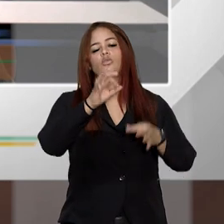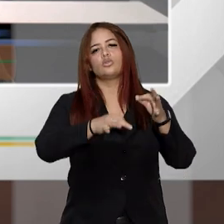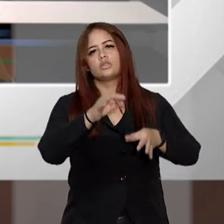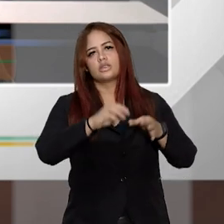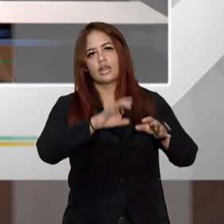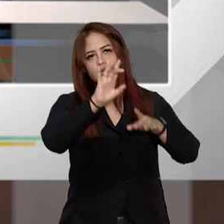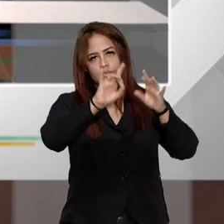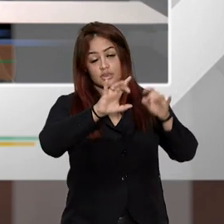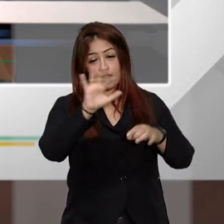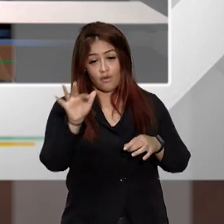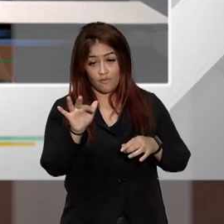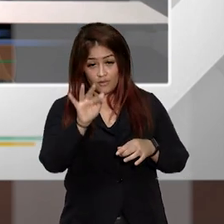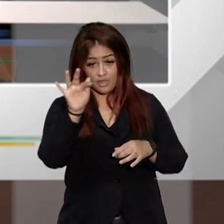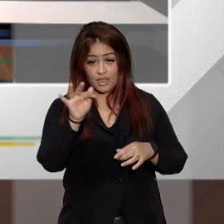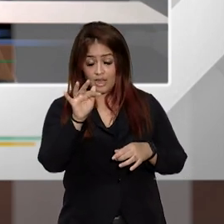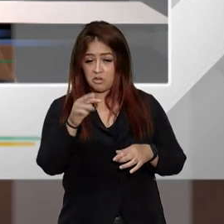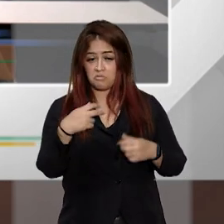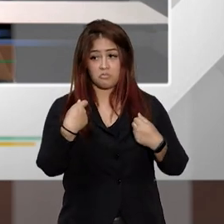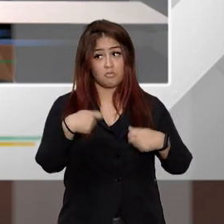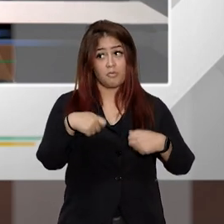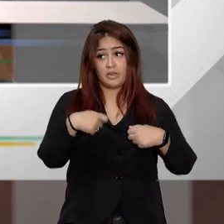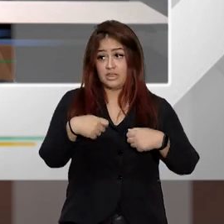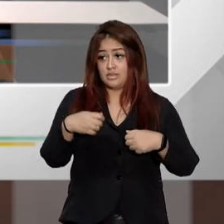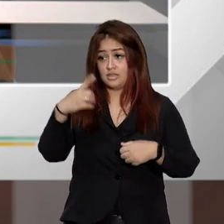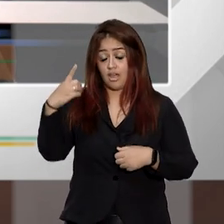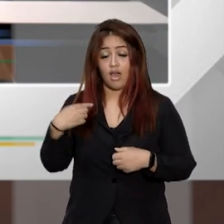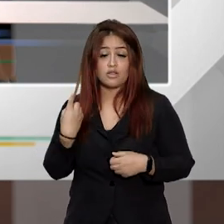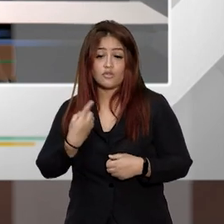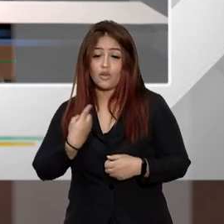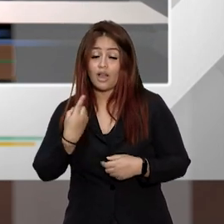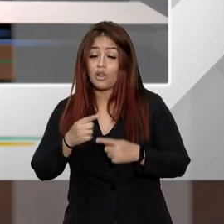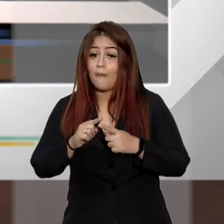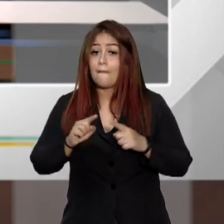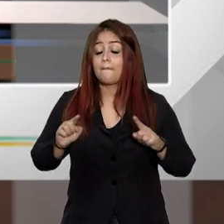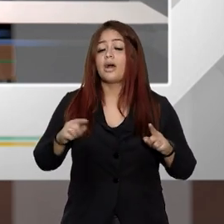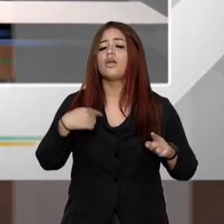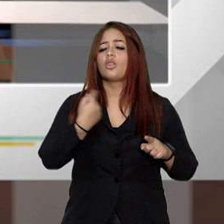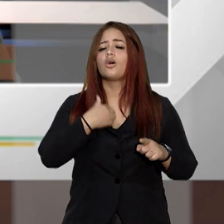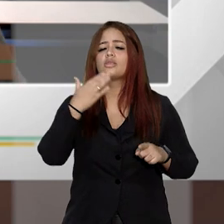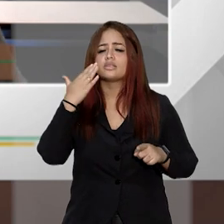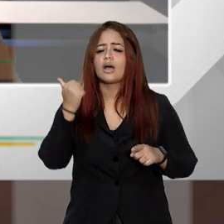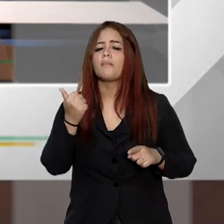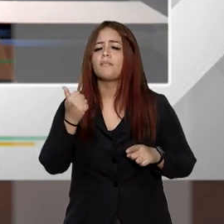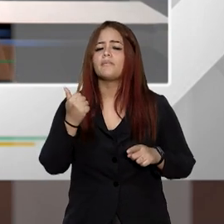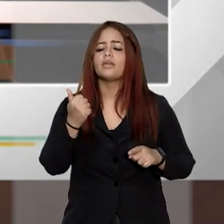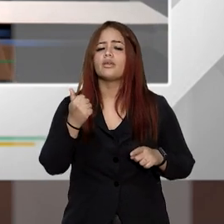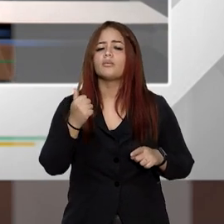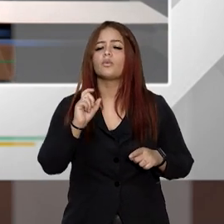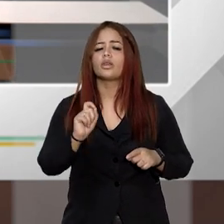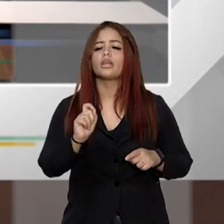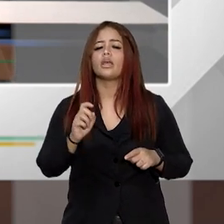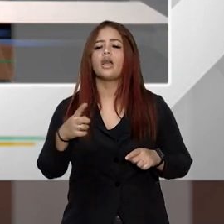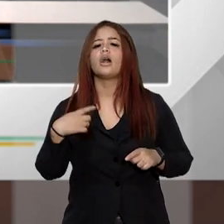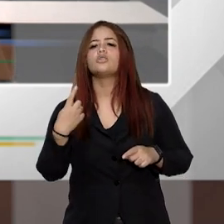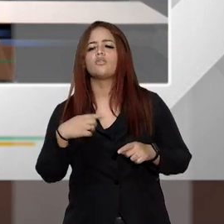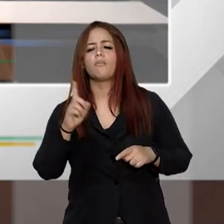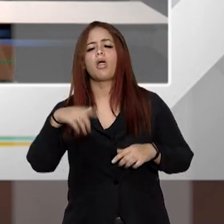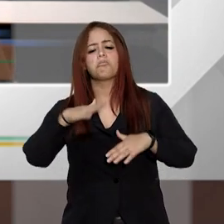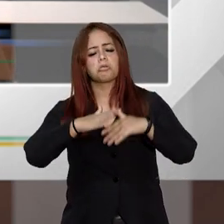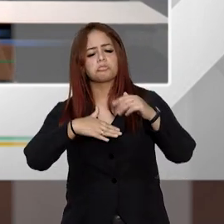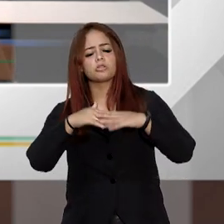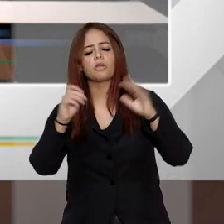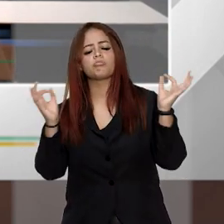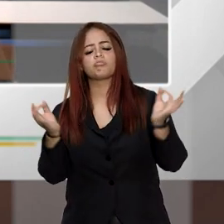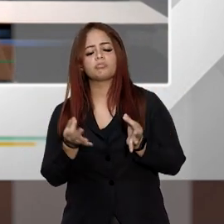Especiais Federais, sem advogado. Mas, no entanto, nós sabemos que o advogado ele é o